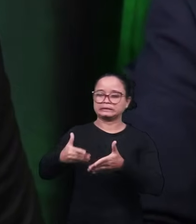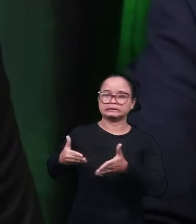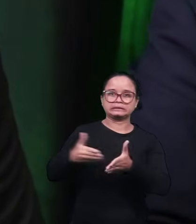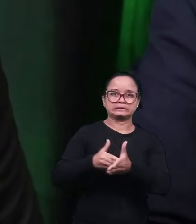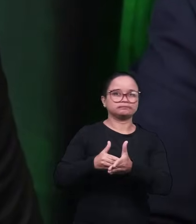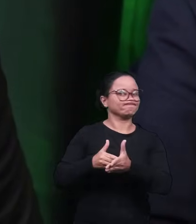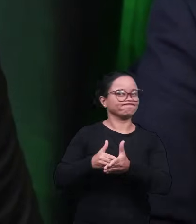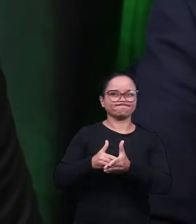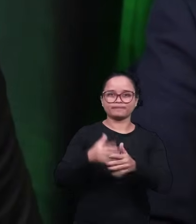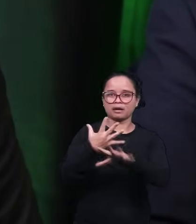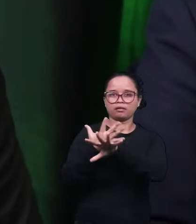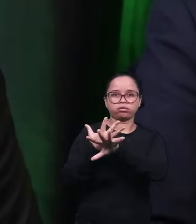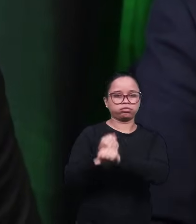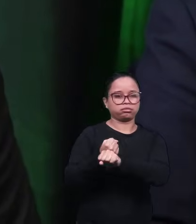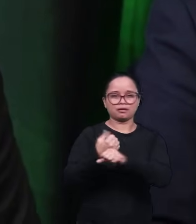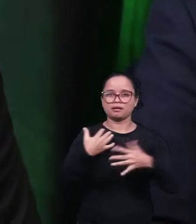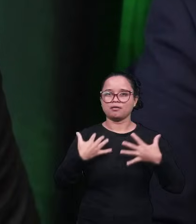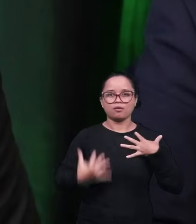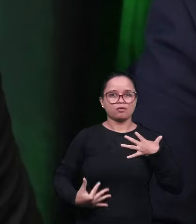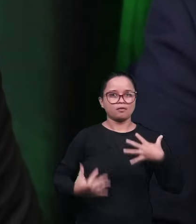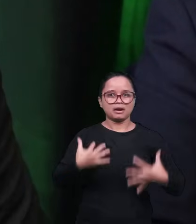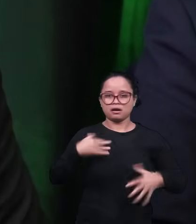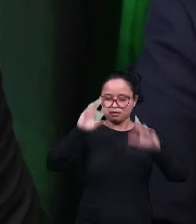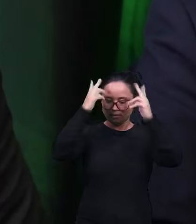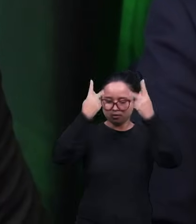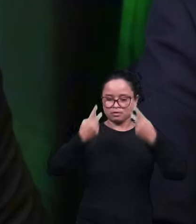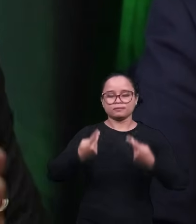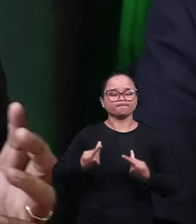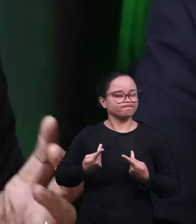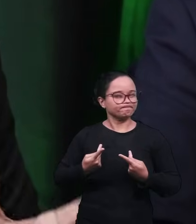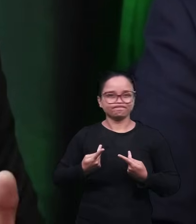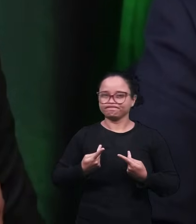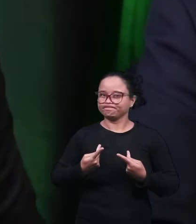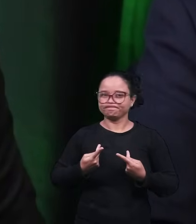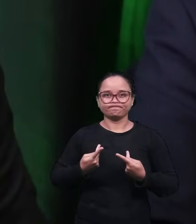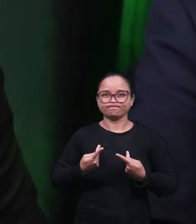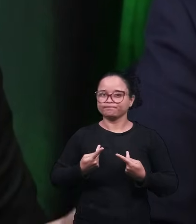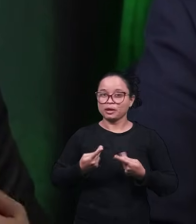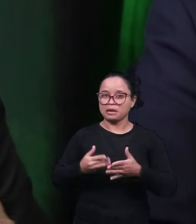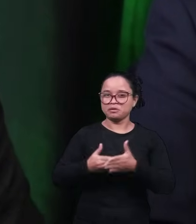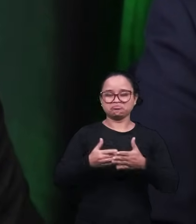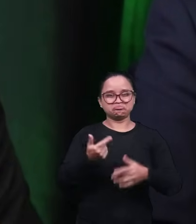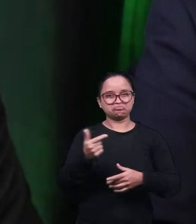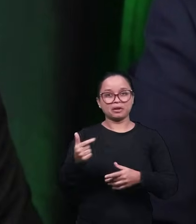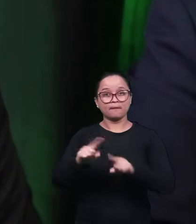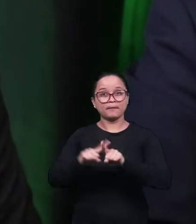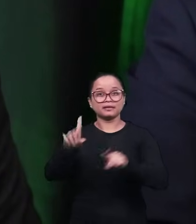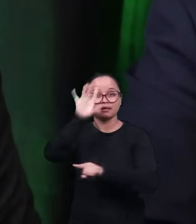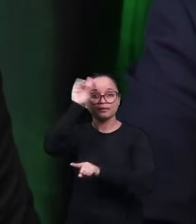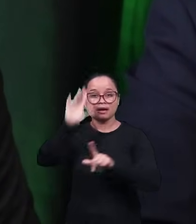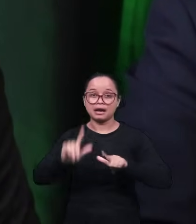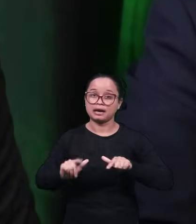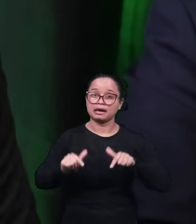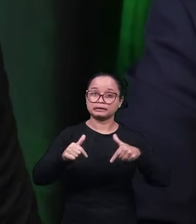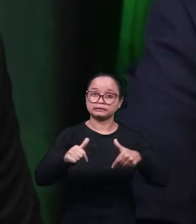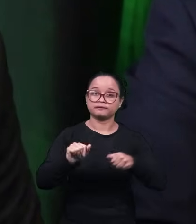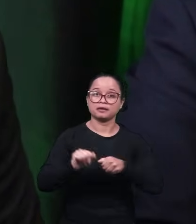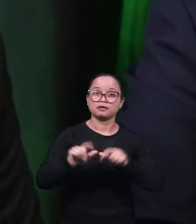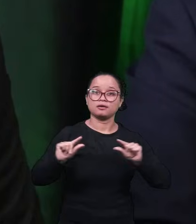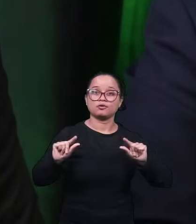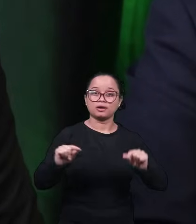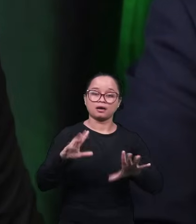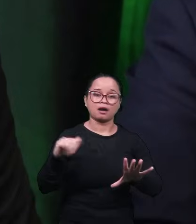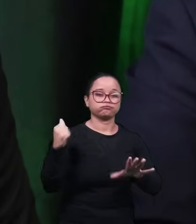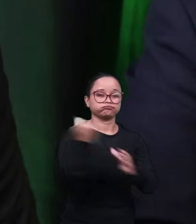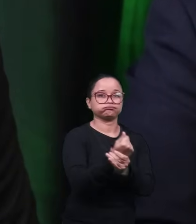à matéria, àquilo que é o homem em si. E Deus queria fazer com que